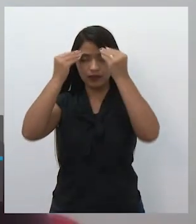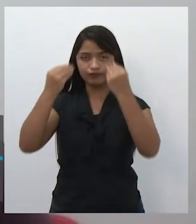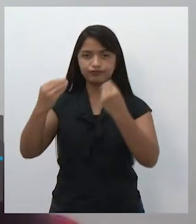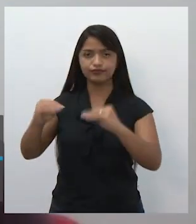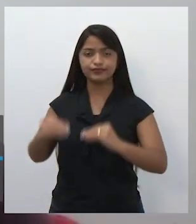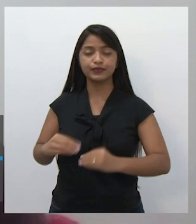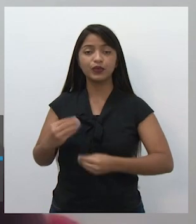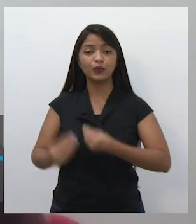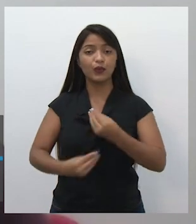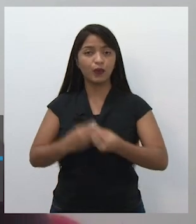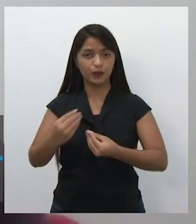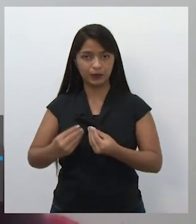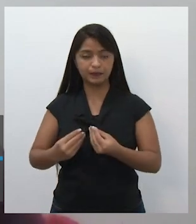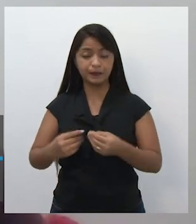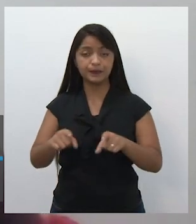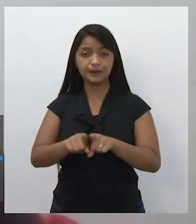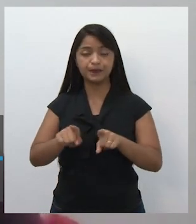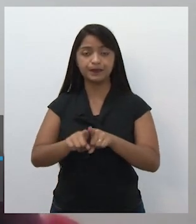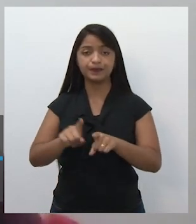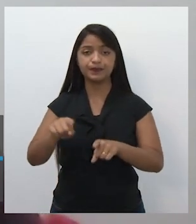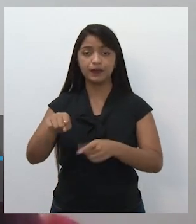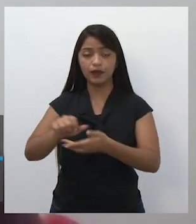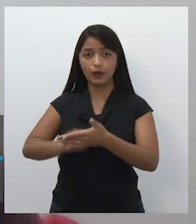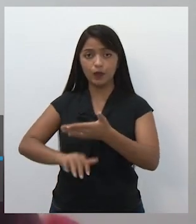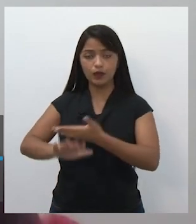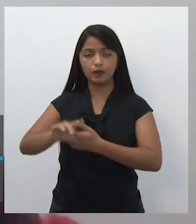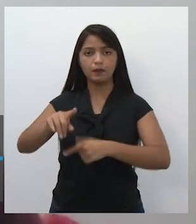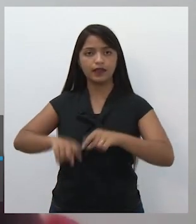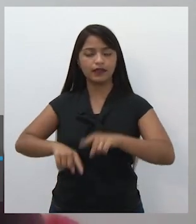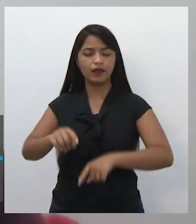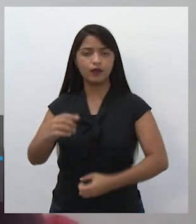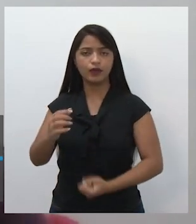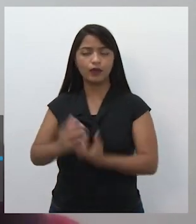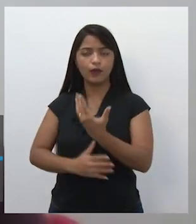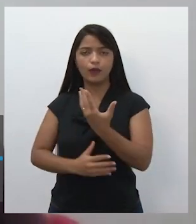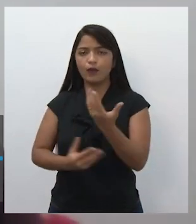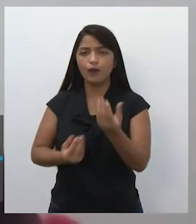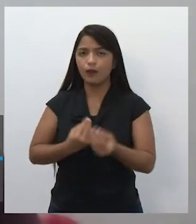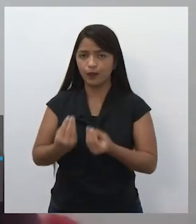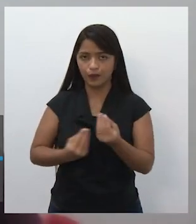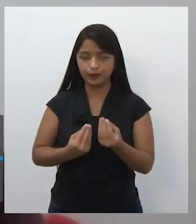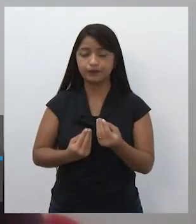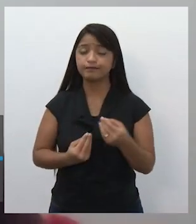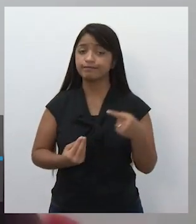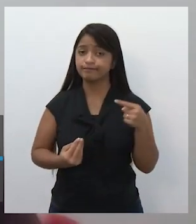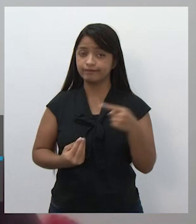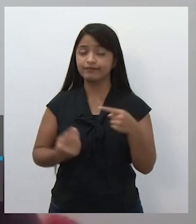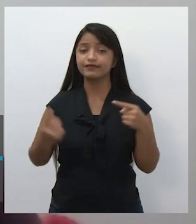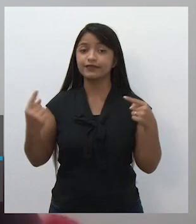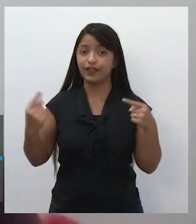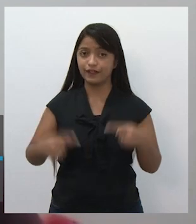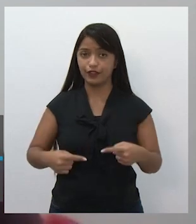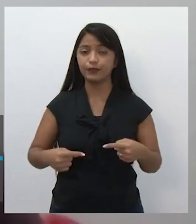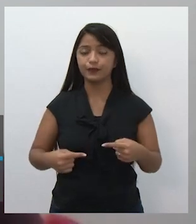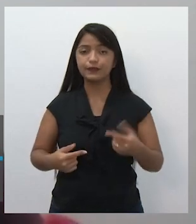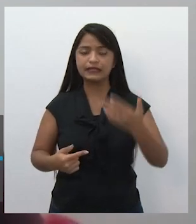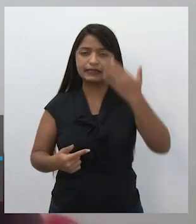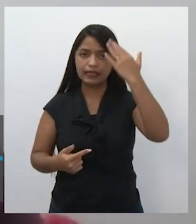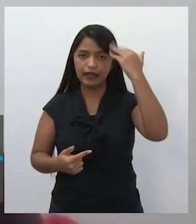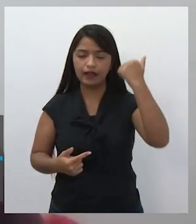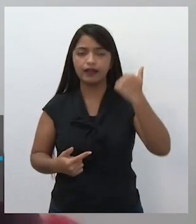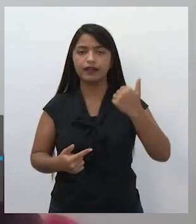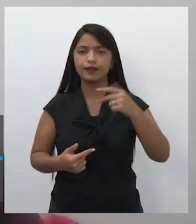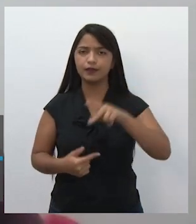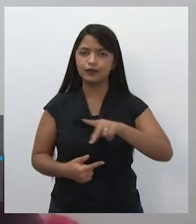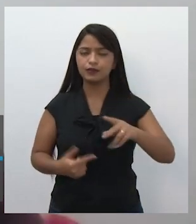criação, elaboração de materiais a partir desse currículo aconteceu, né? Então, é um desafio muito grande, a gente sabe que muitos professores têm